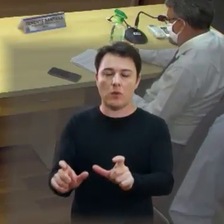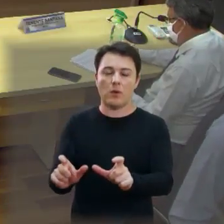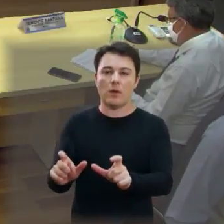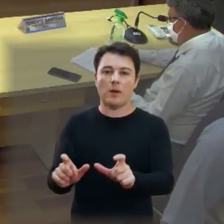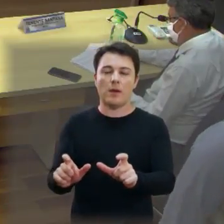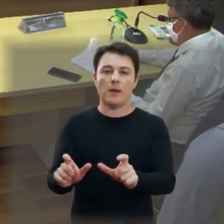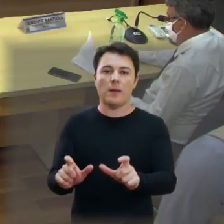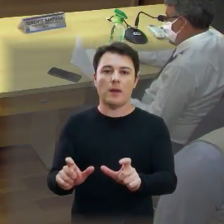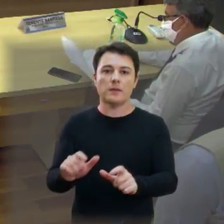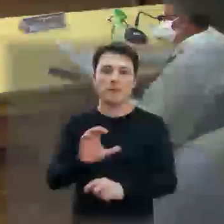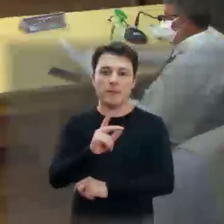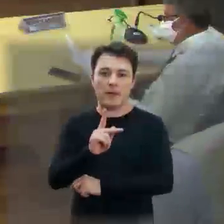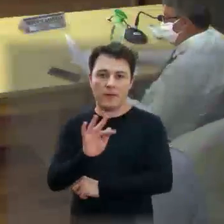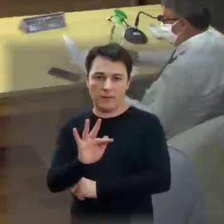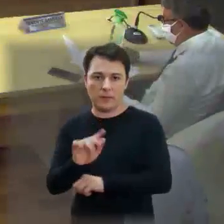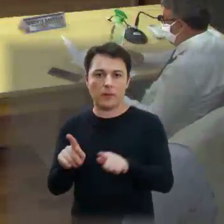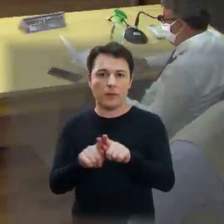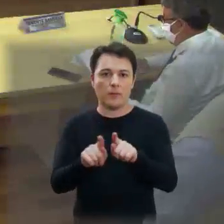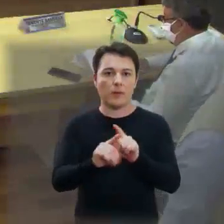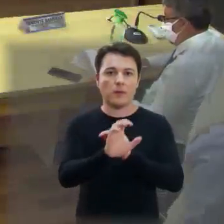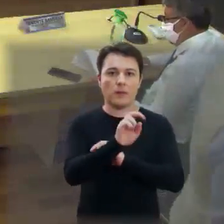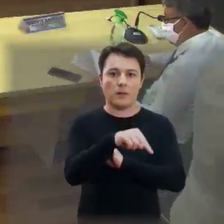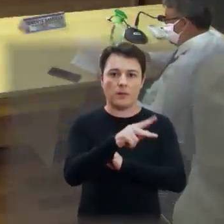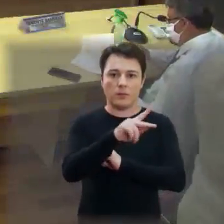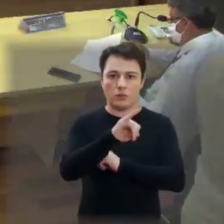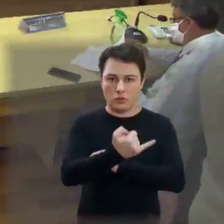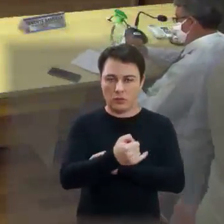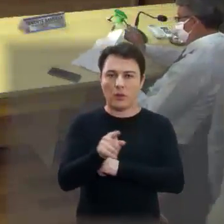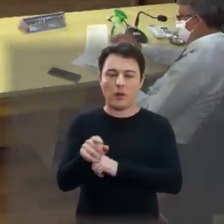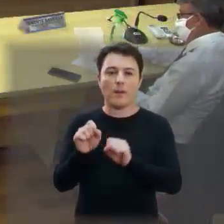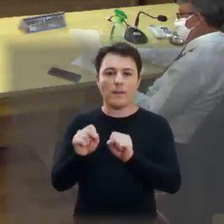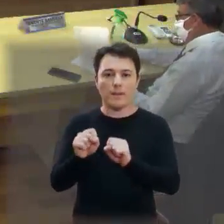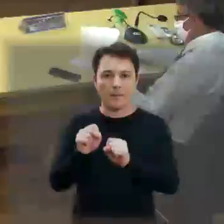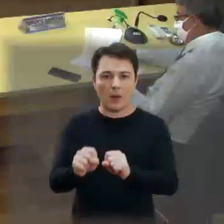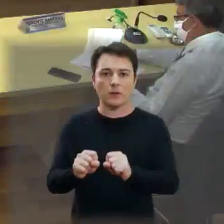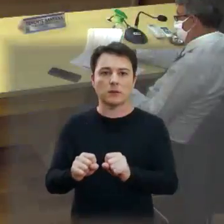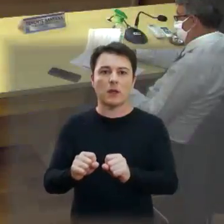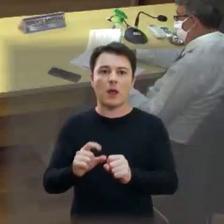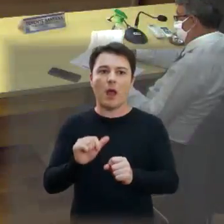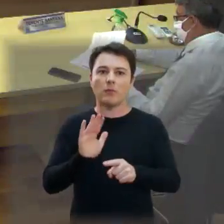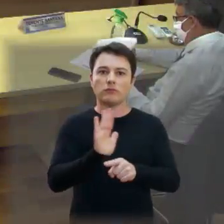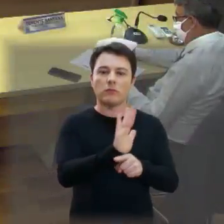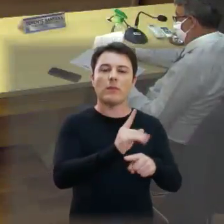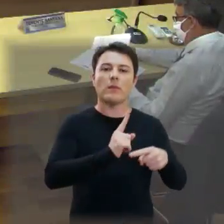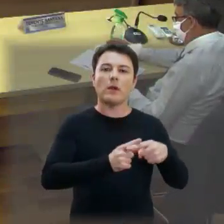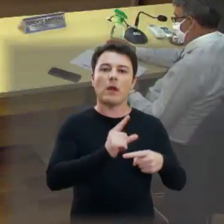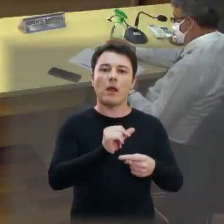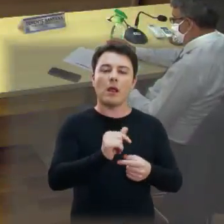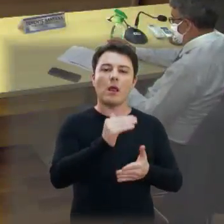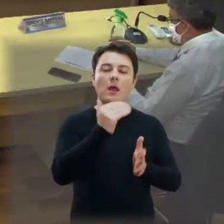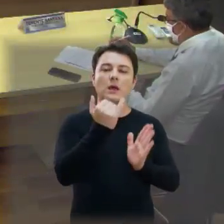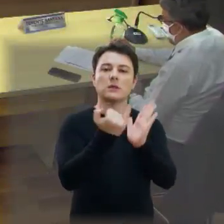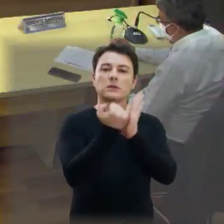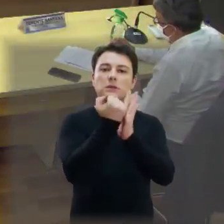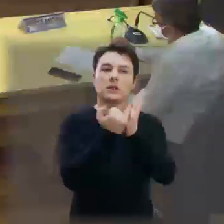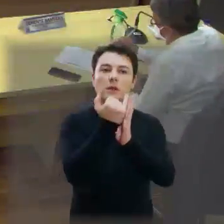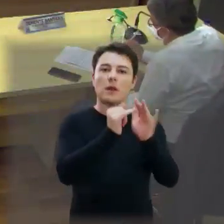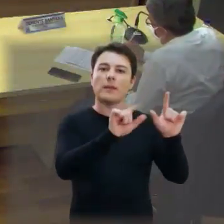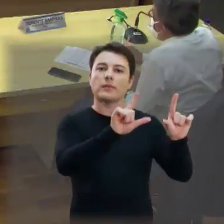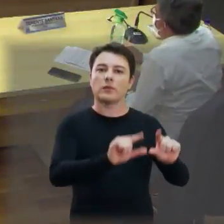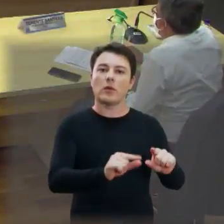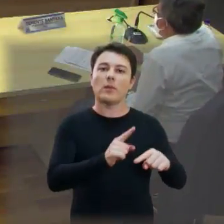na qualidade de incentivadoras a opção de deduzir no imposto sobre a renda os valores correspondentes às